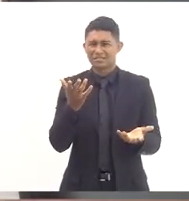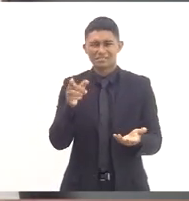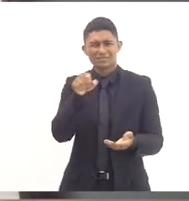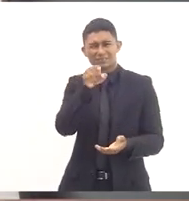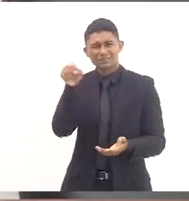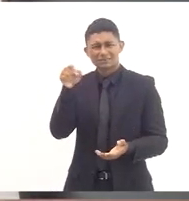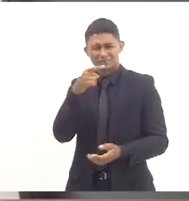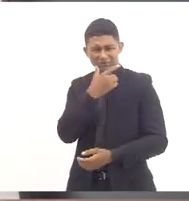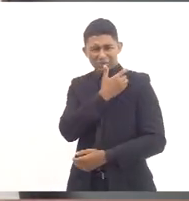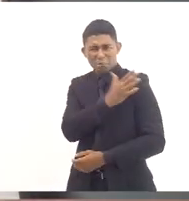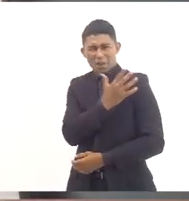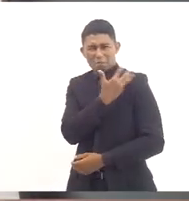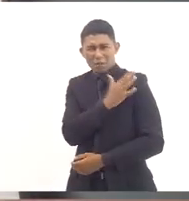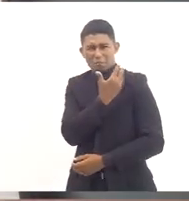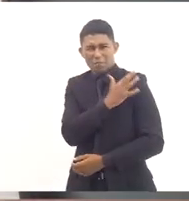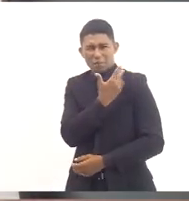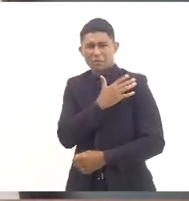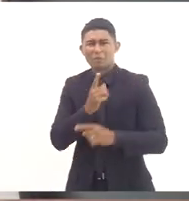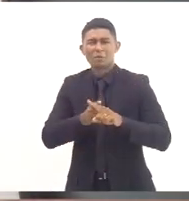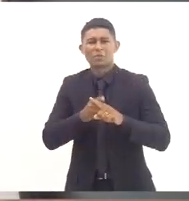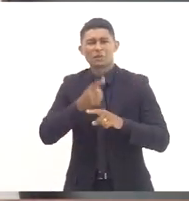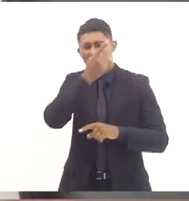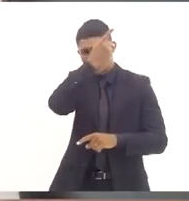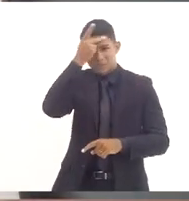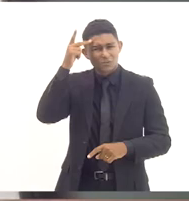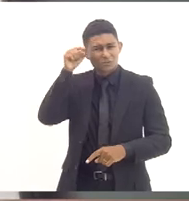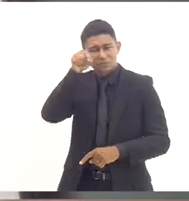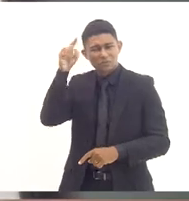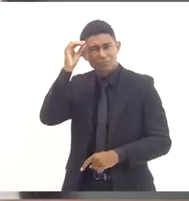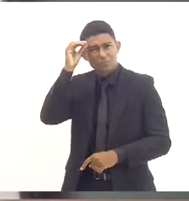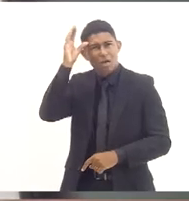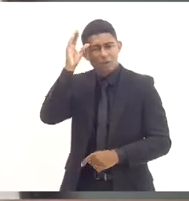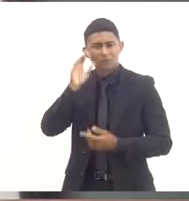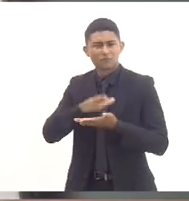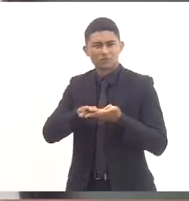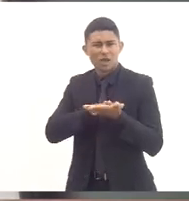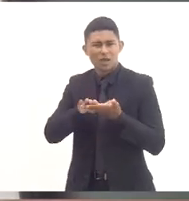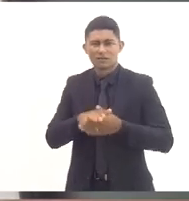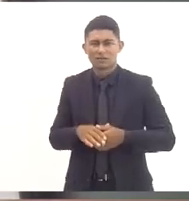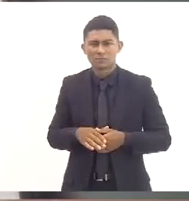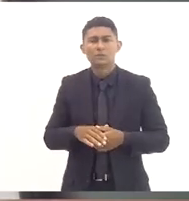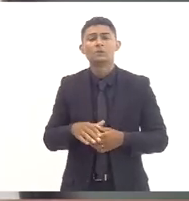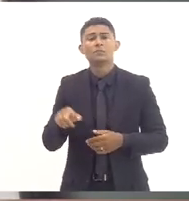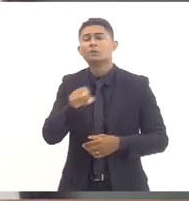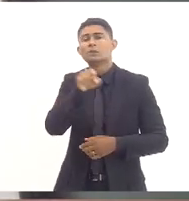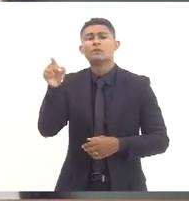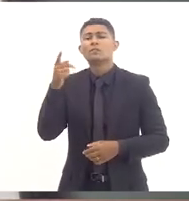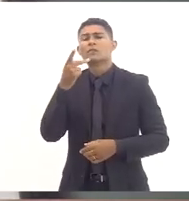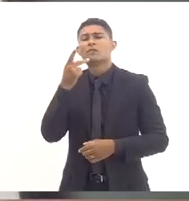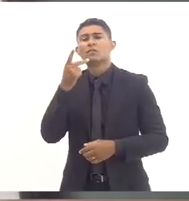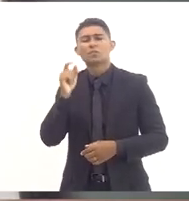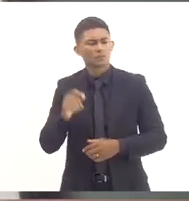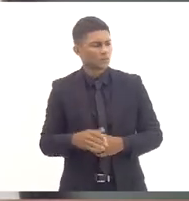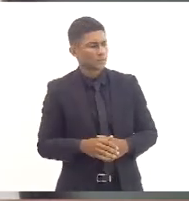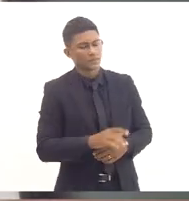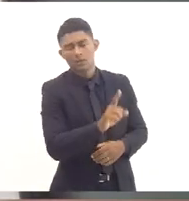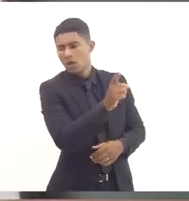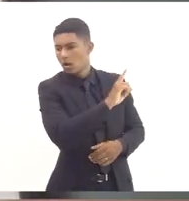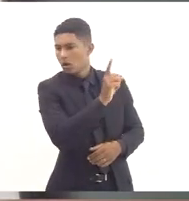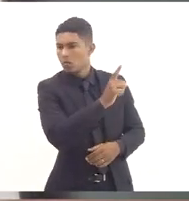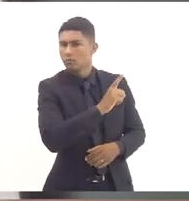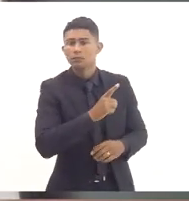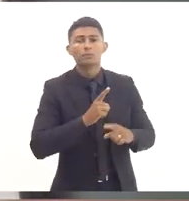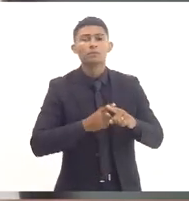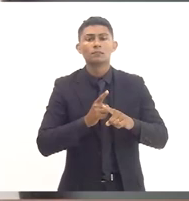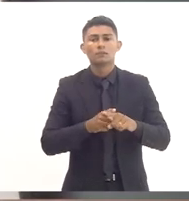tão a ignorância e a mãe do preconceito que as pessoas a primeira coisa que as pessoas fala não e dificilmente quem não